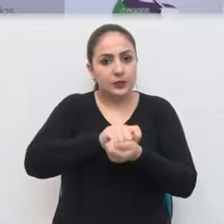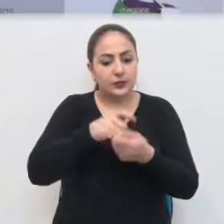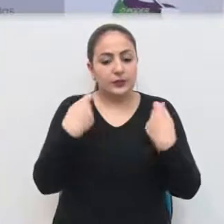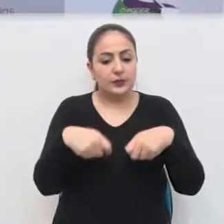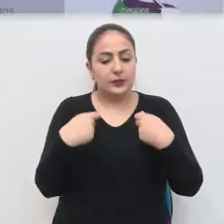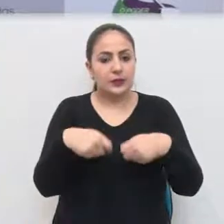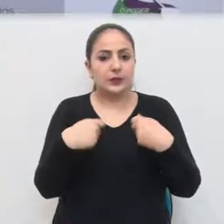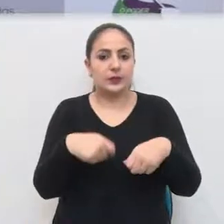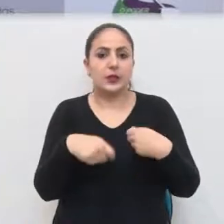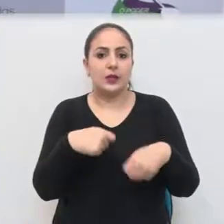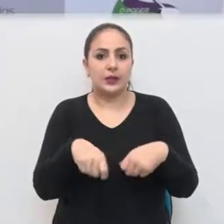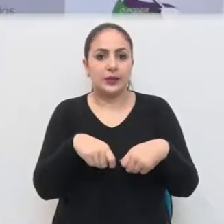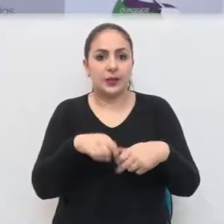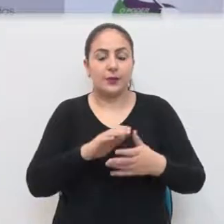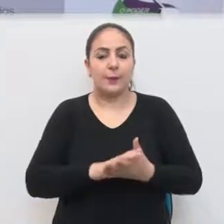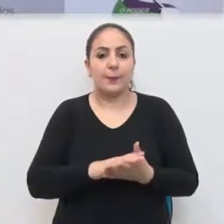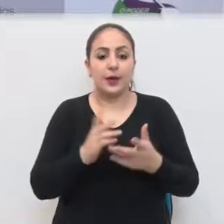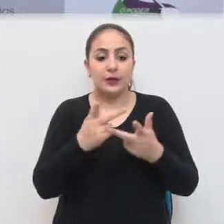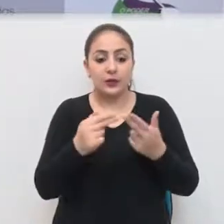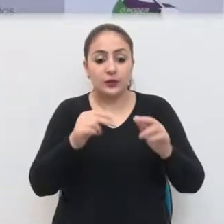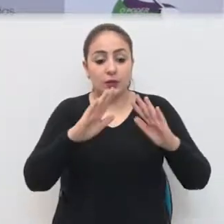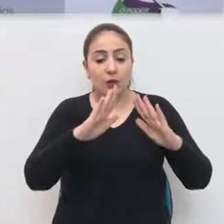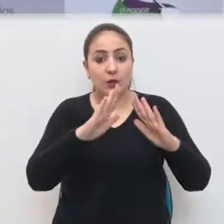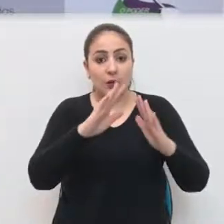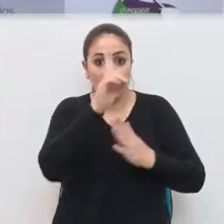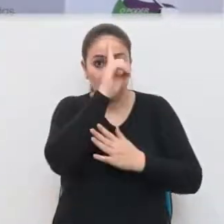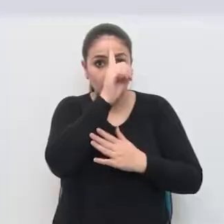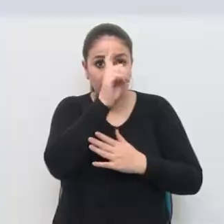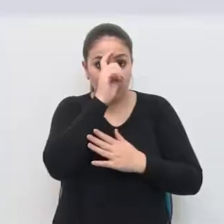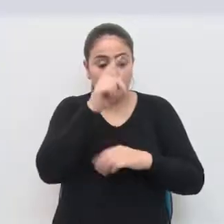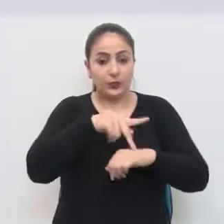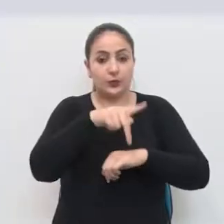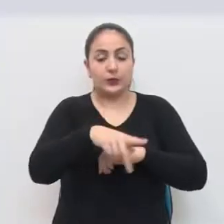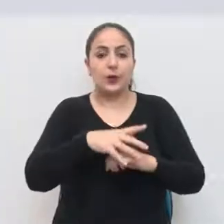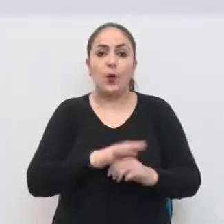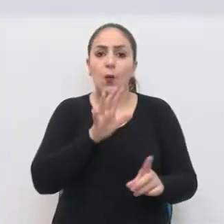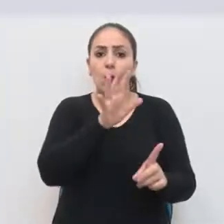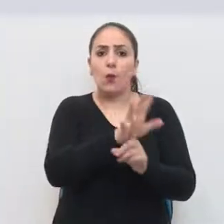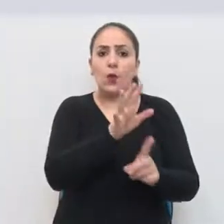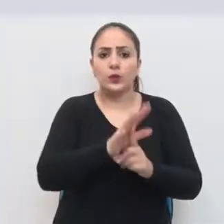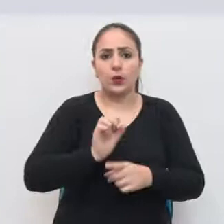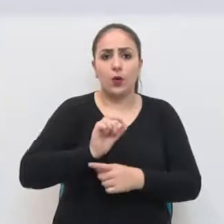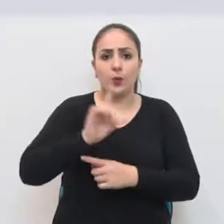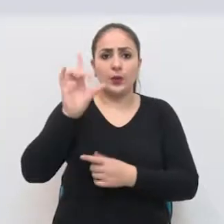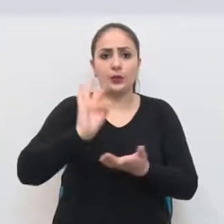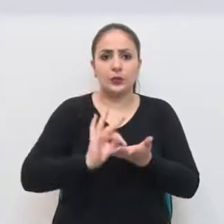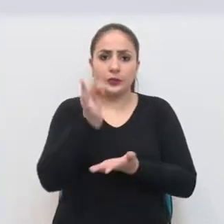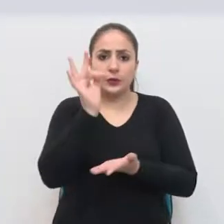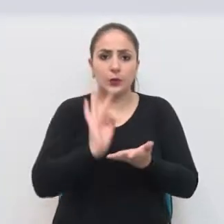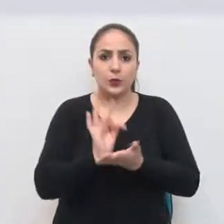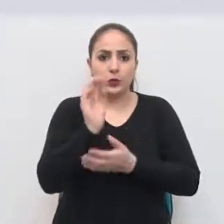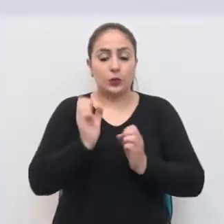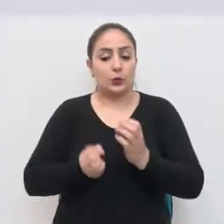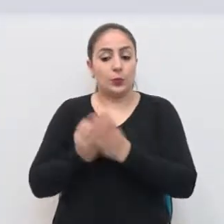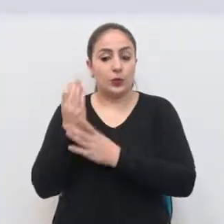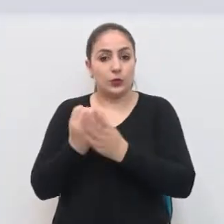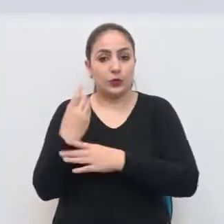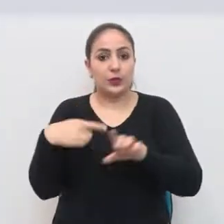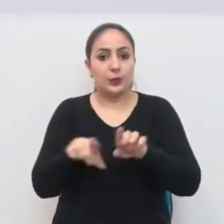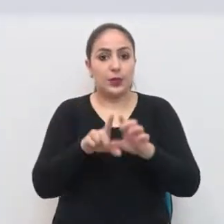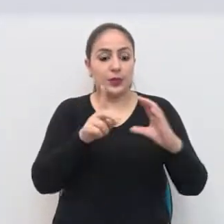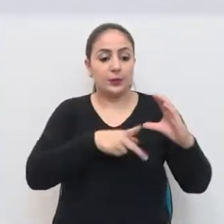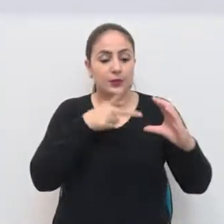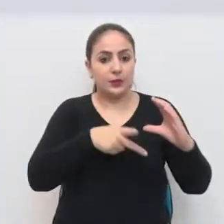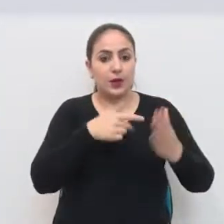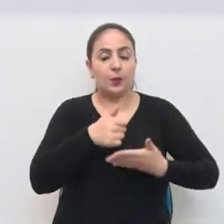adaptações necessárias para unidades hospitalares aqui em Passo Fundo. Contra o aumento da tributação aos produtores,